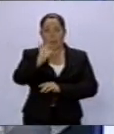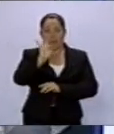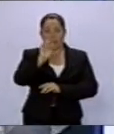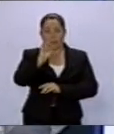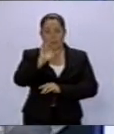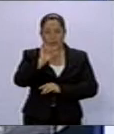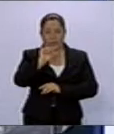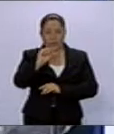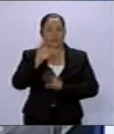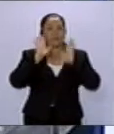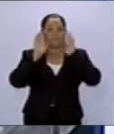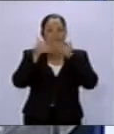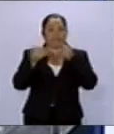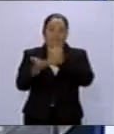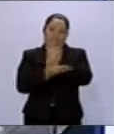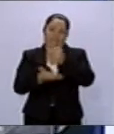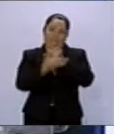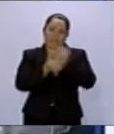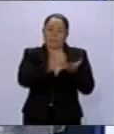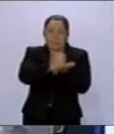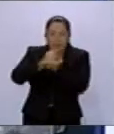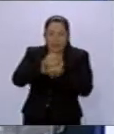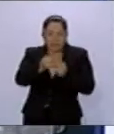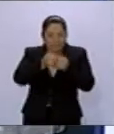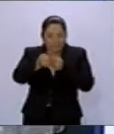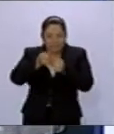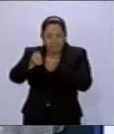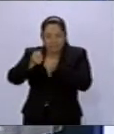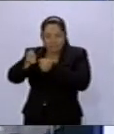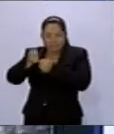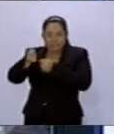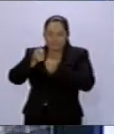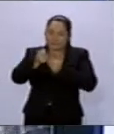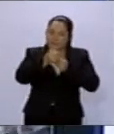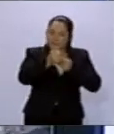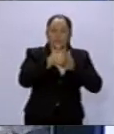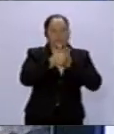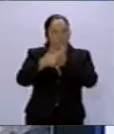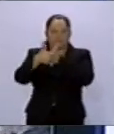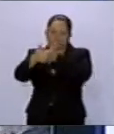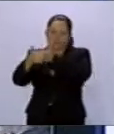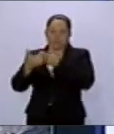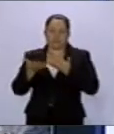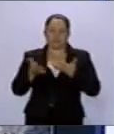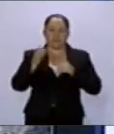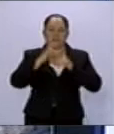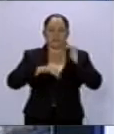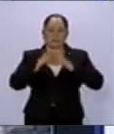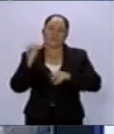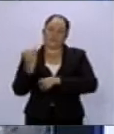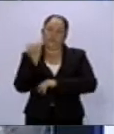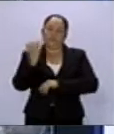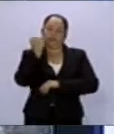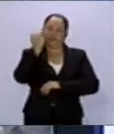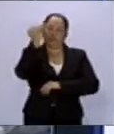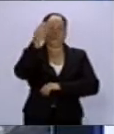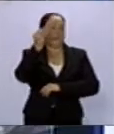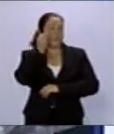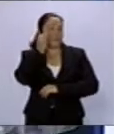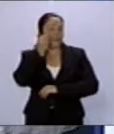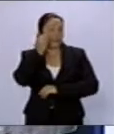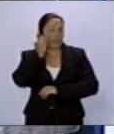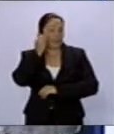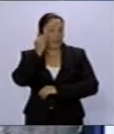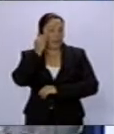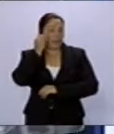exercícios exclusivos na atenção básica ele monitora essa atuação através da atividade supervisionada E isso tem benefícios importantíssimo essas experiências internacionais